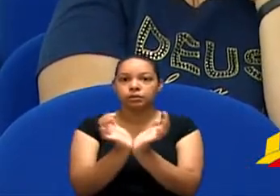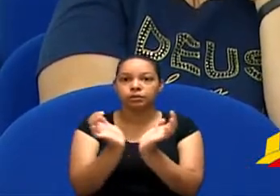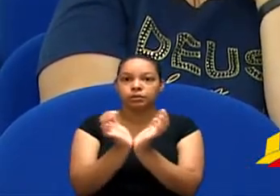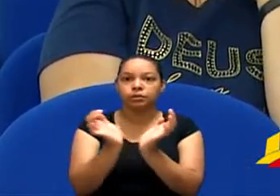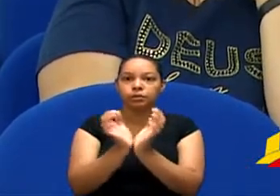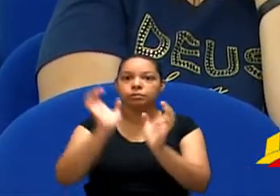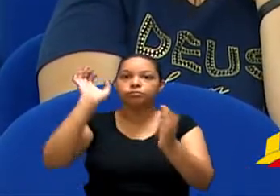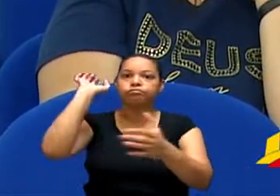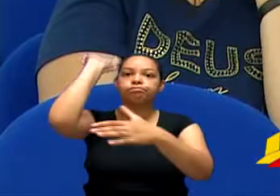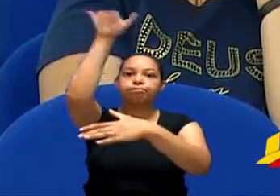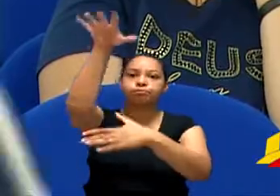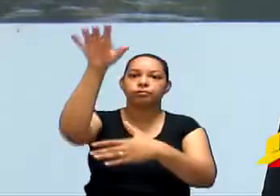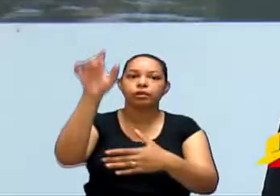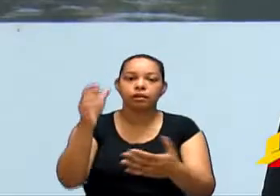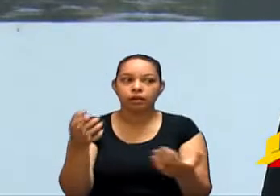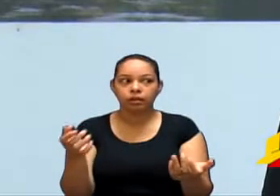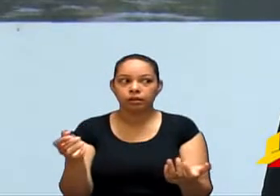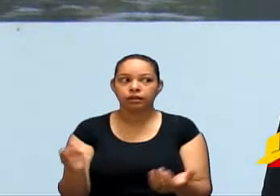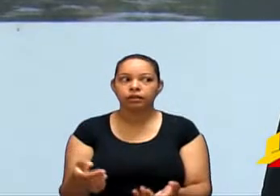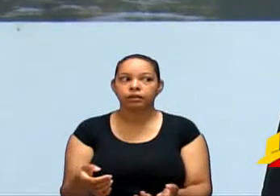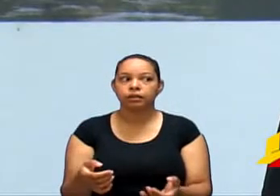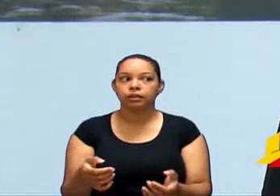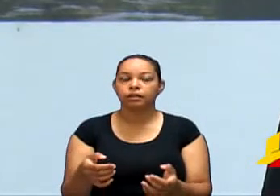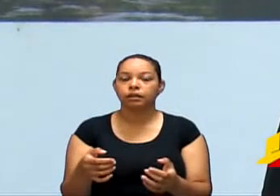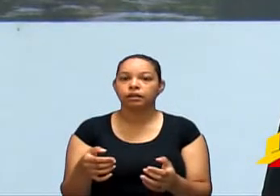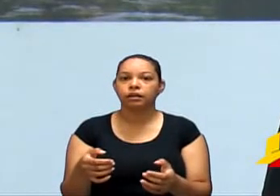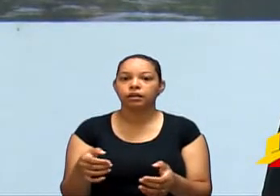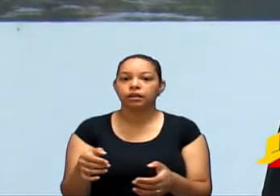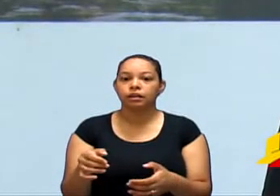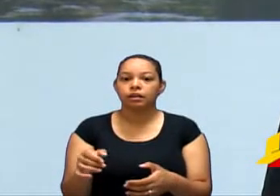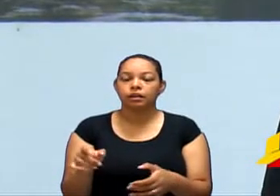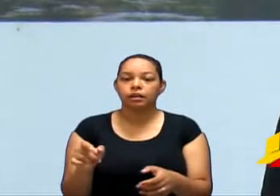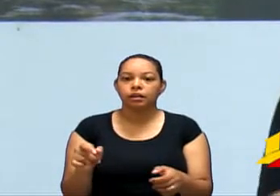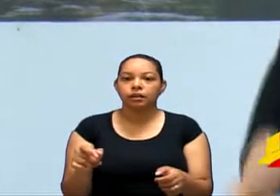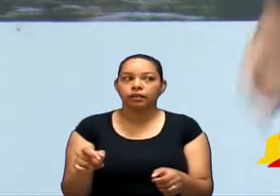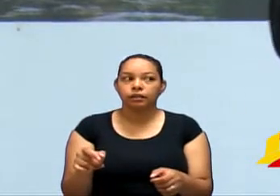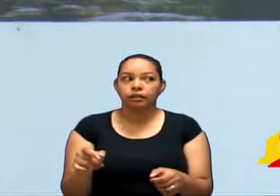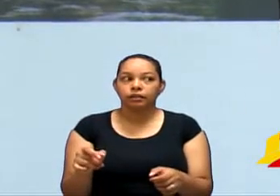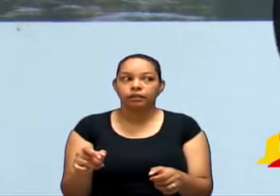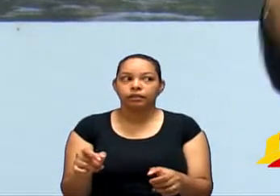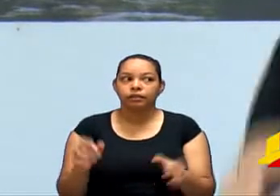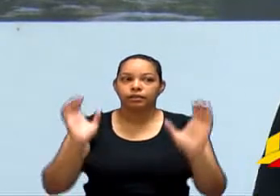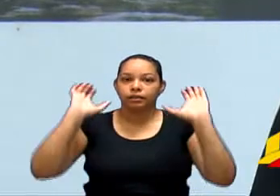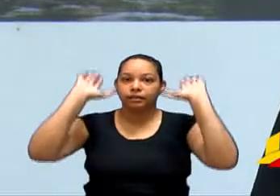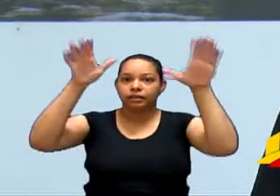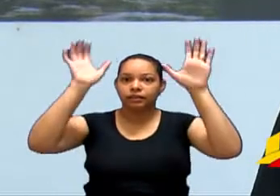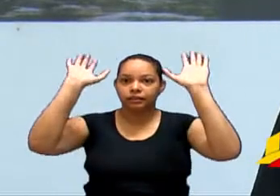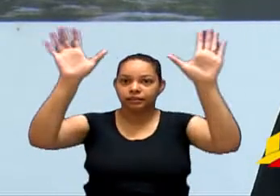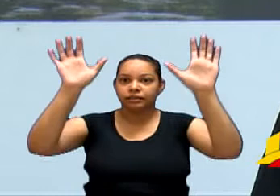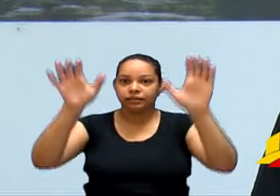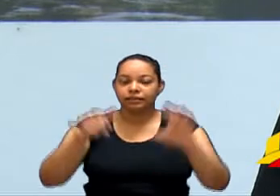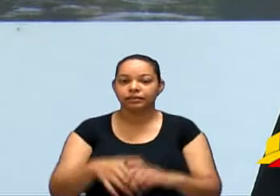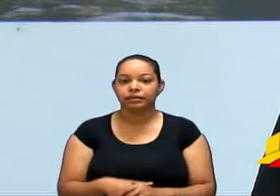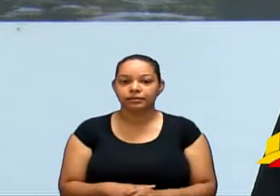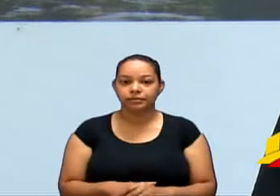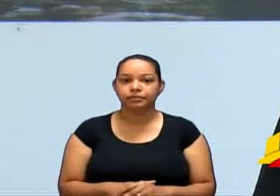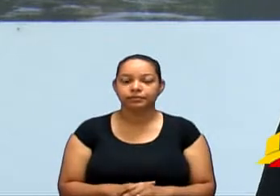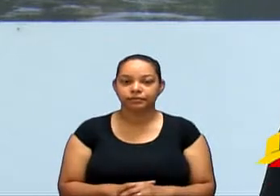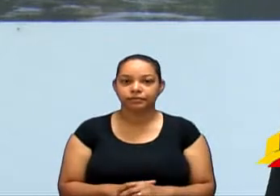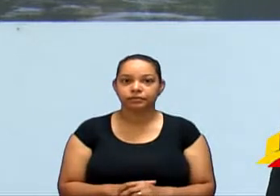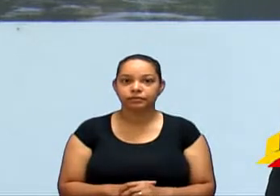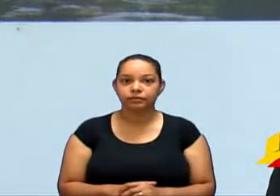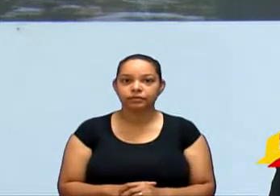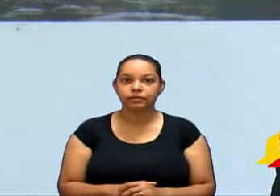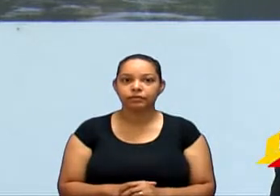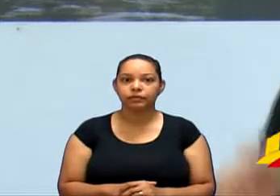técnico aqui O Clóvis Granado trouxe hoje nossa atleta que foi apresentada recentemente ande que é colombiana que também ganharam